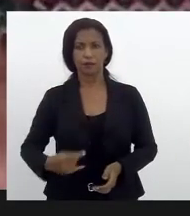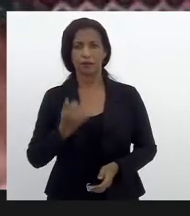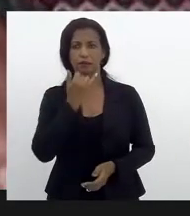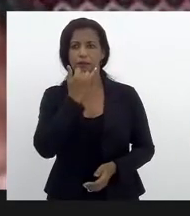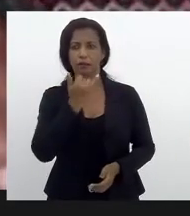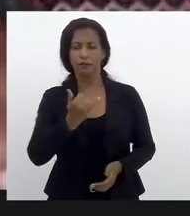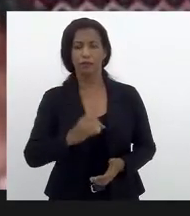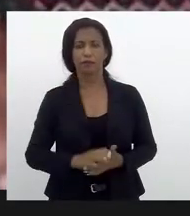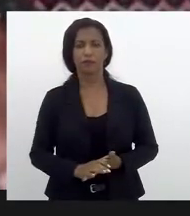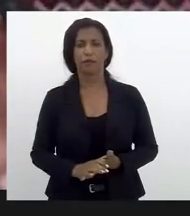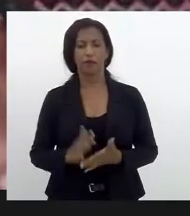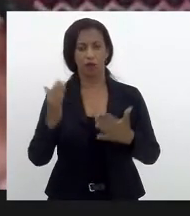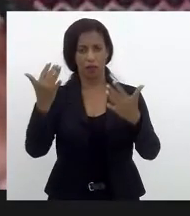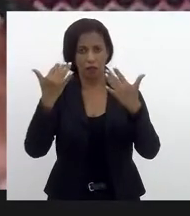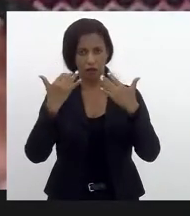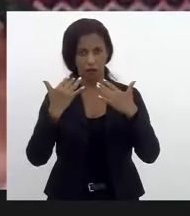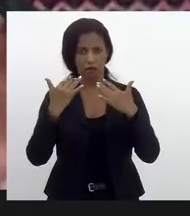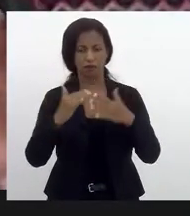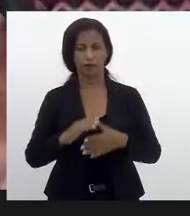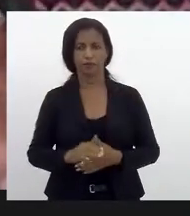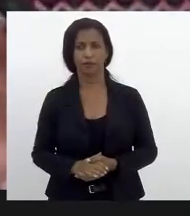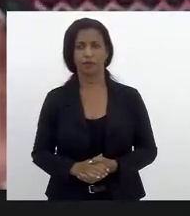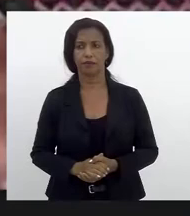desculpe. Só chamar atenção,